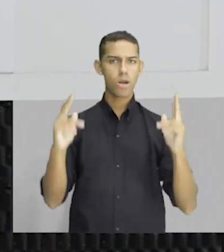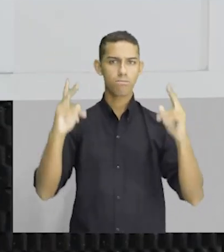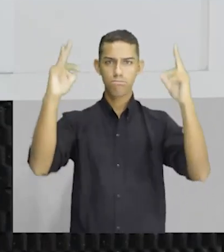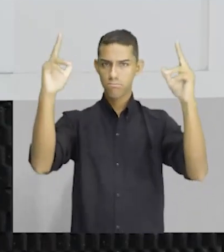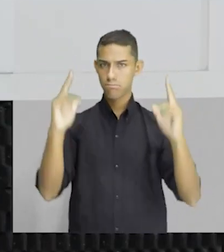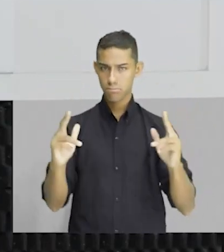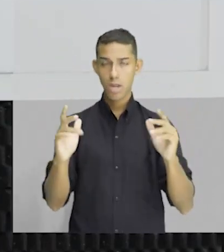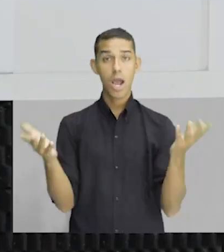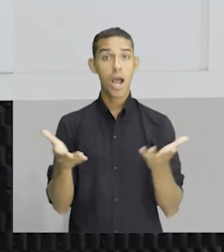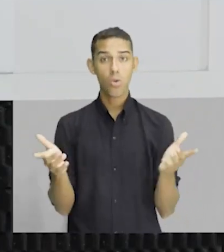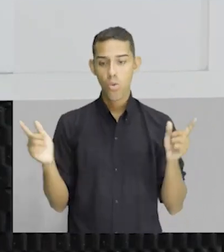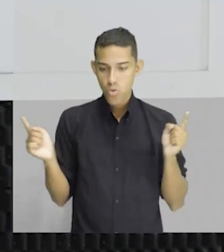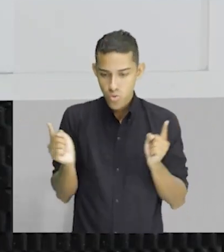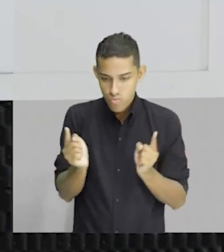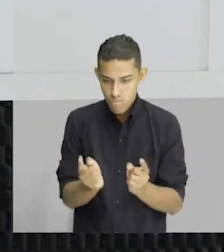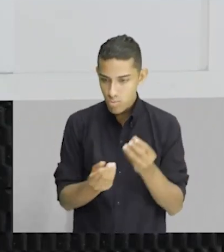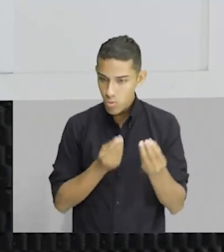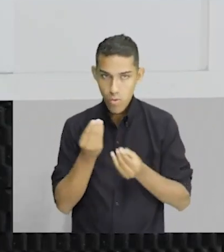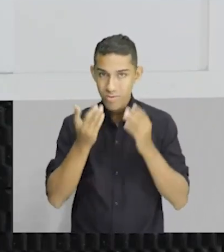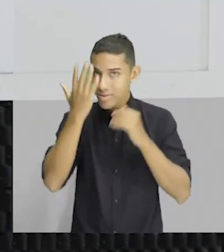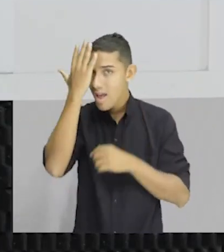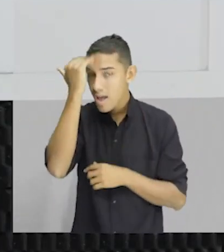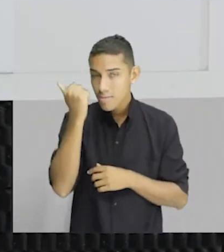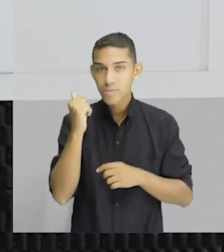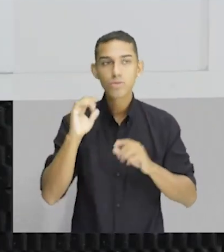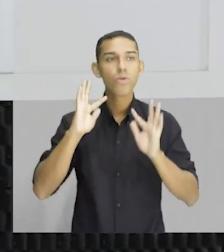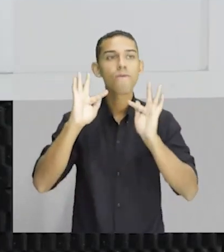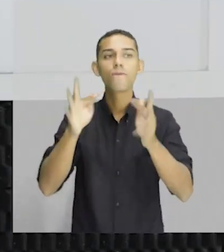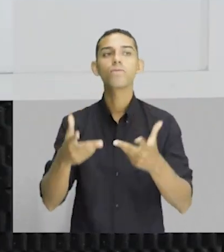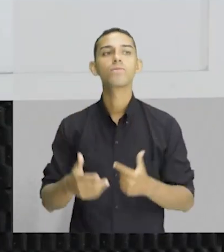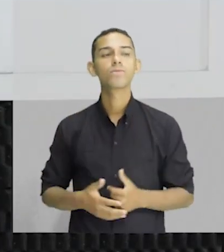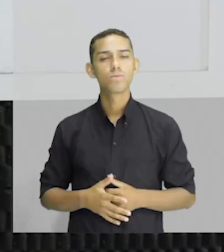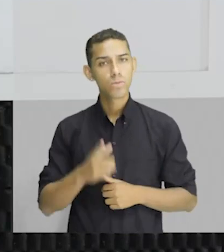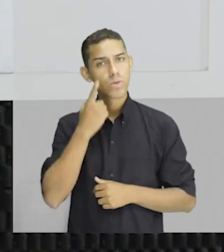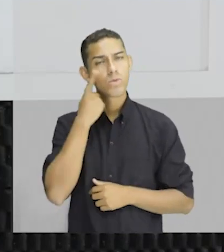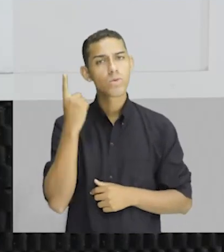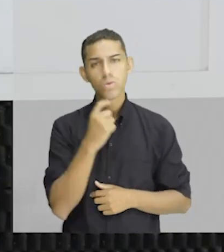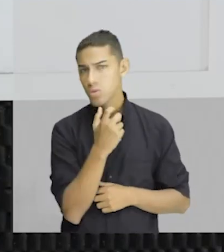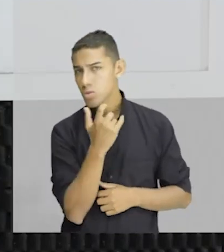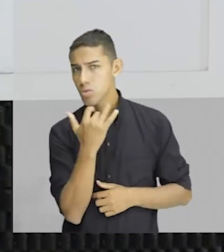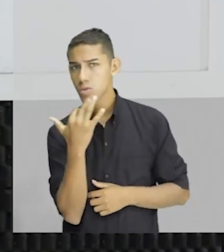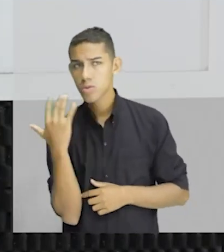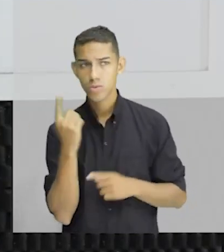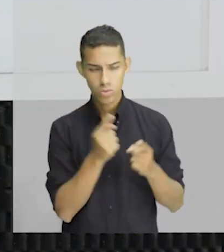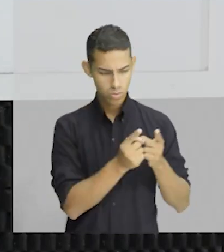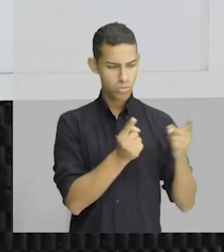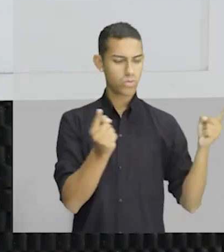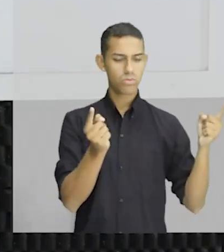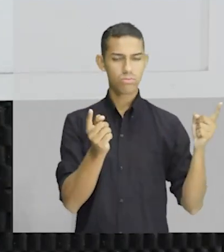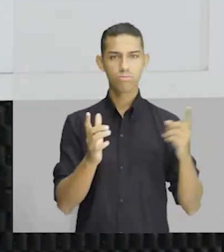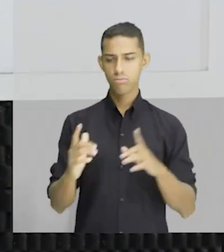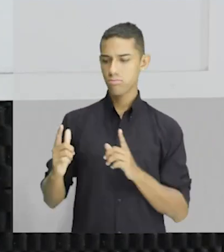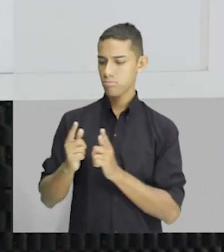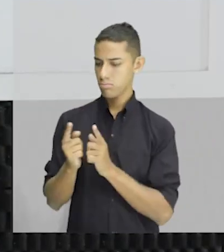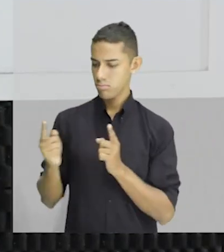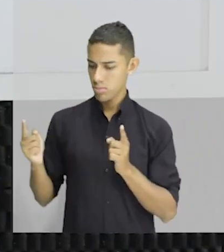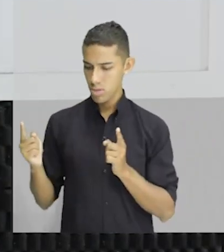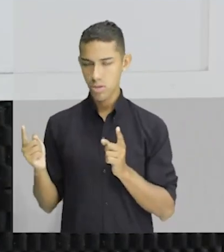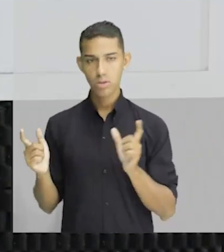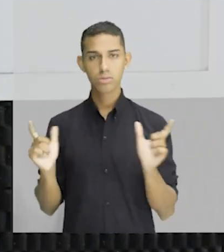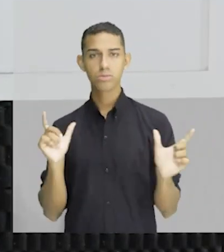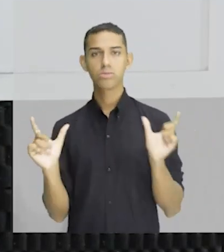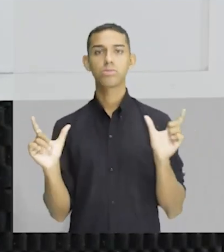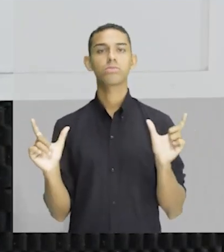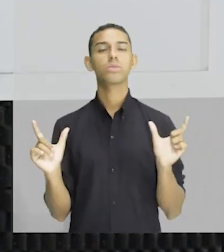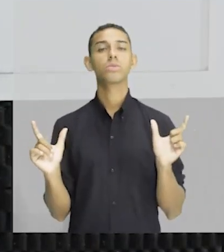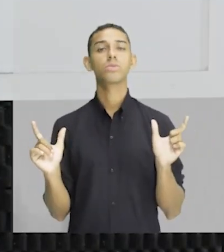a diferença no final? Poxa, é só ver quanto foi que dilatou uma, quanto foi que dilatou a